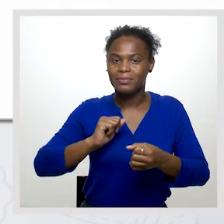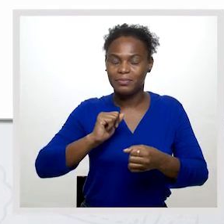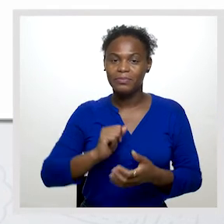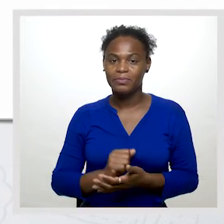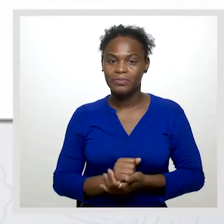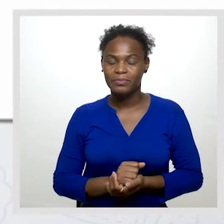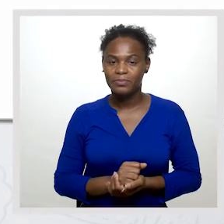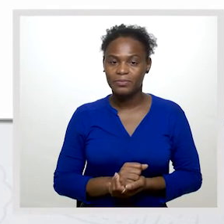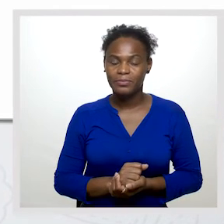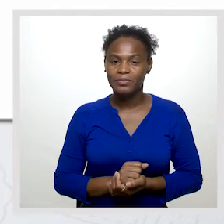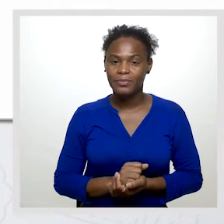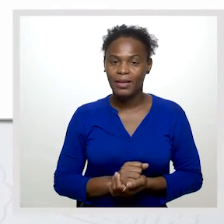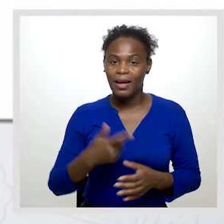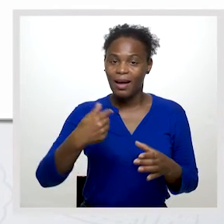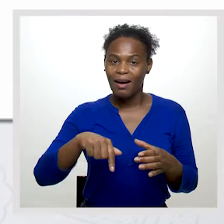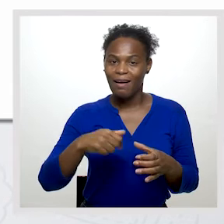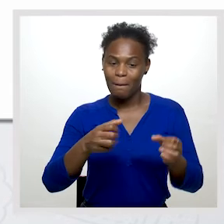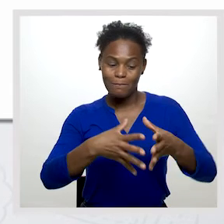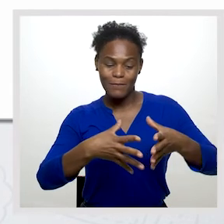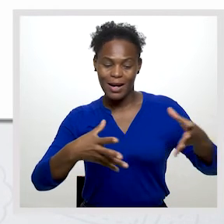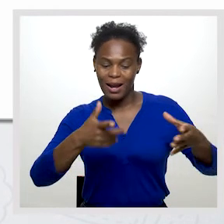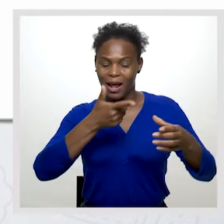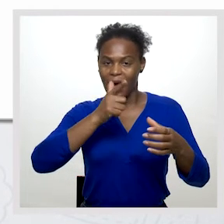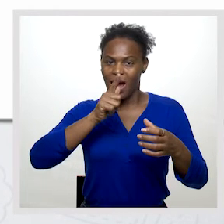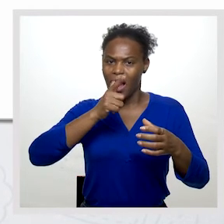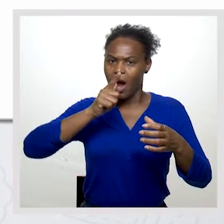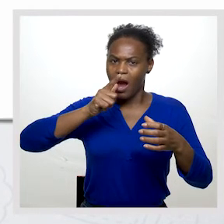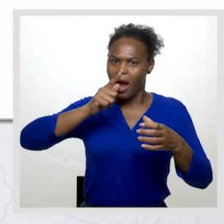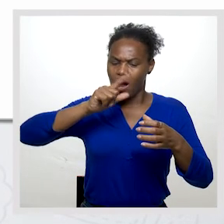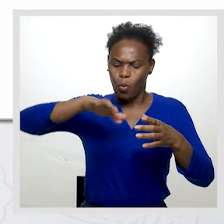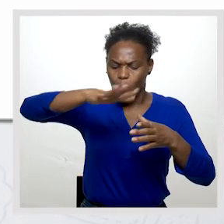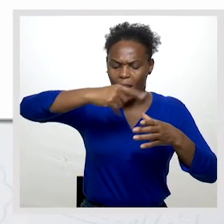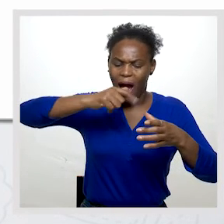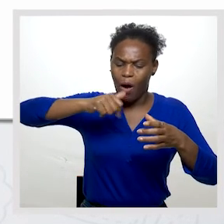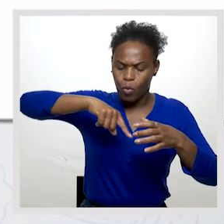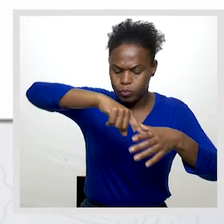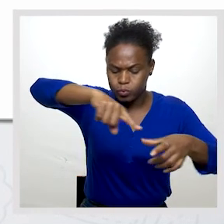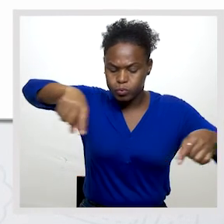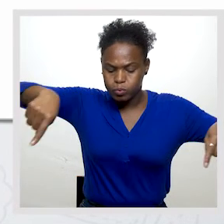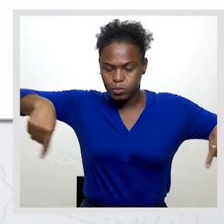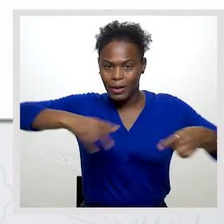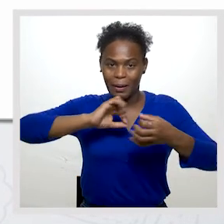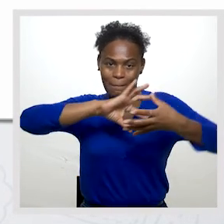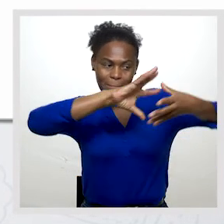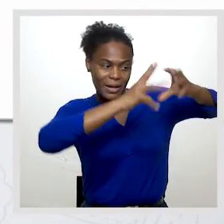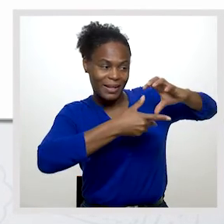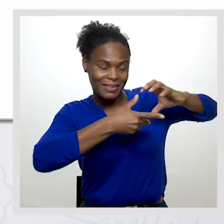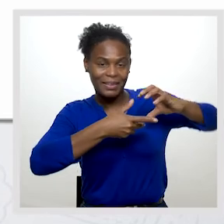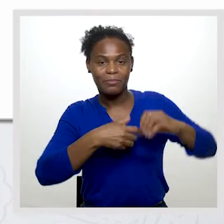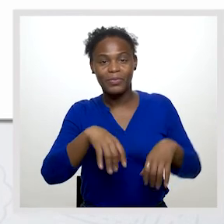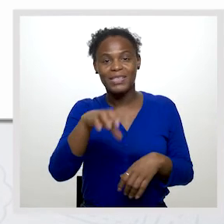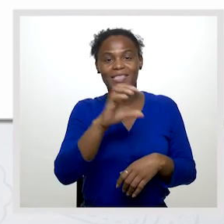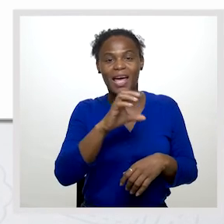Constituem maiores reservatórios de água no planeta. A linha C, os oceanos.